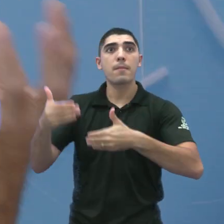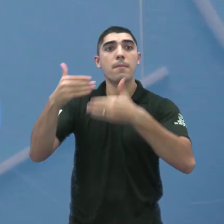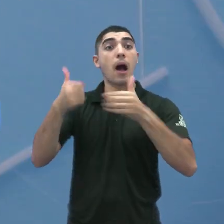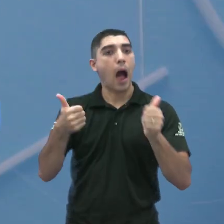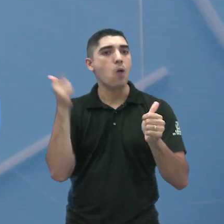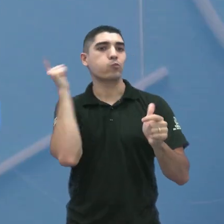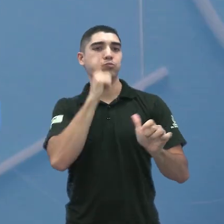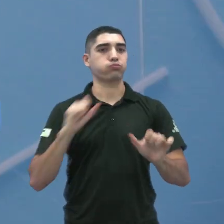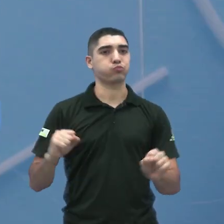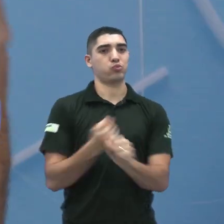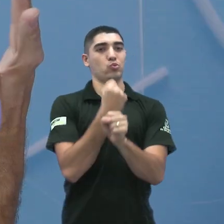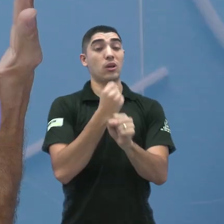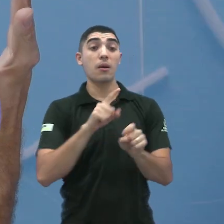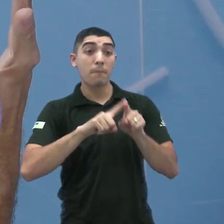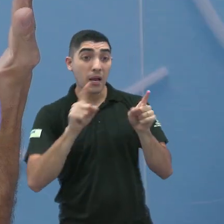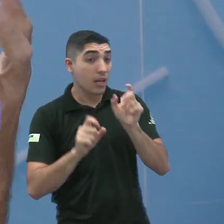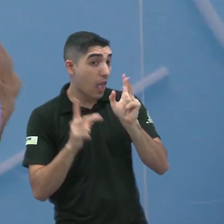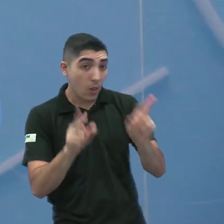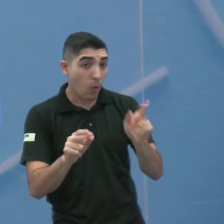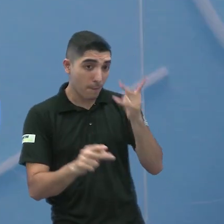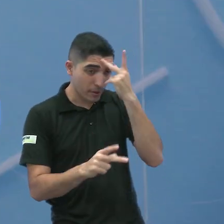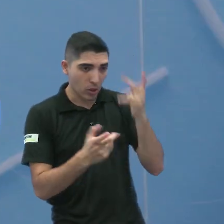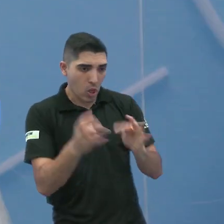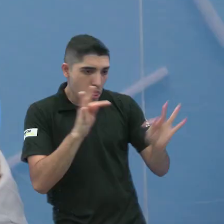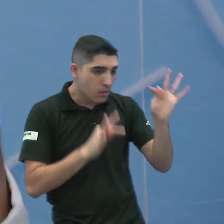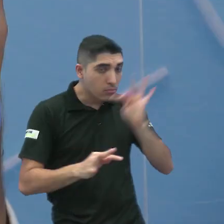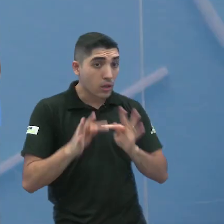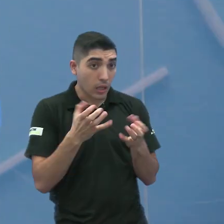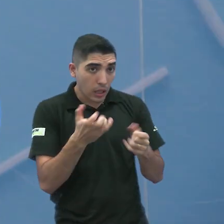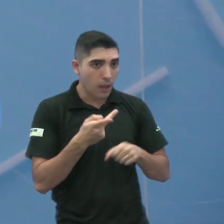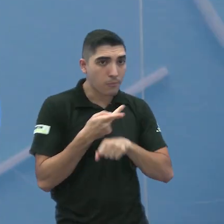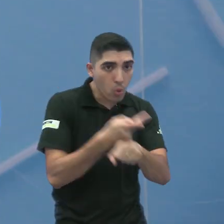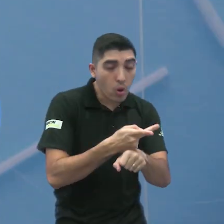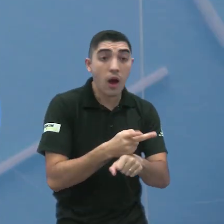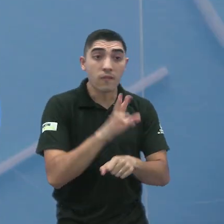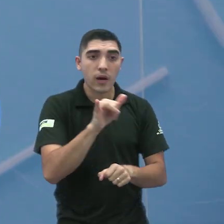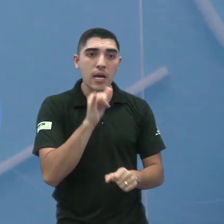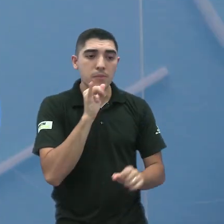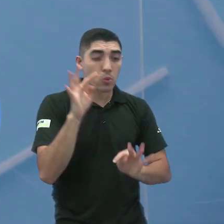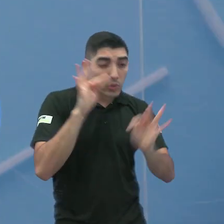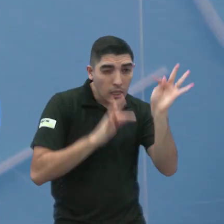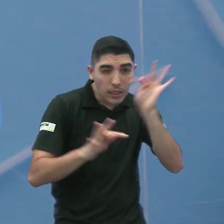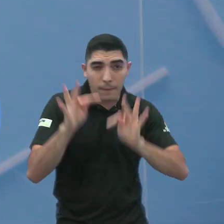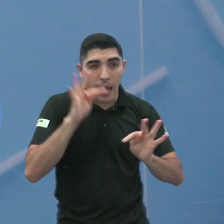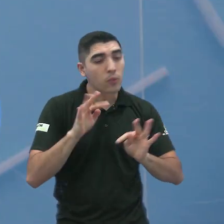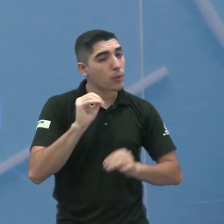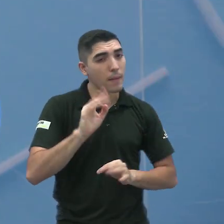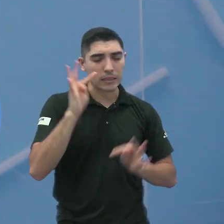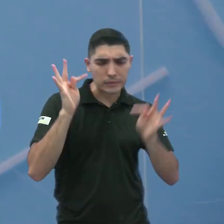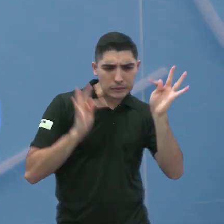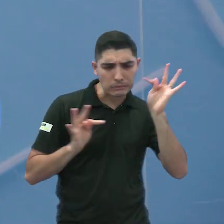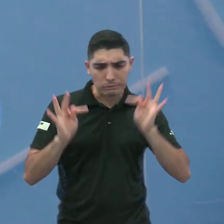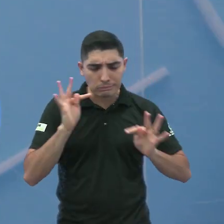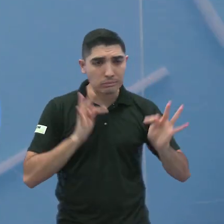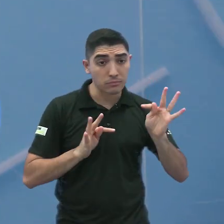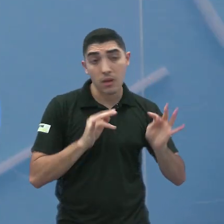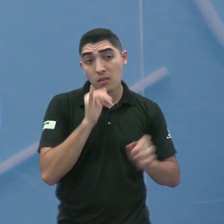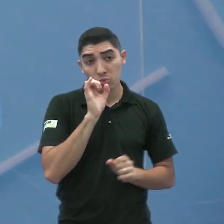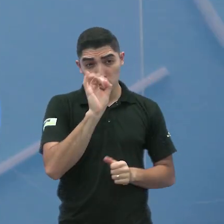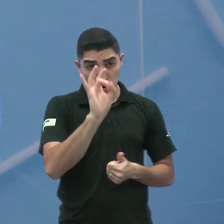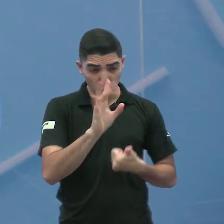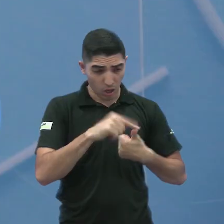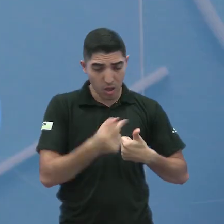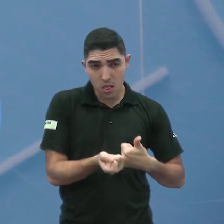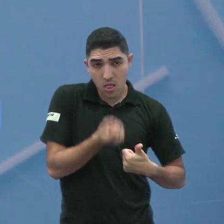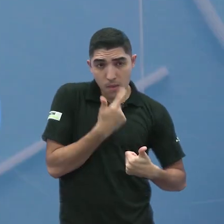profissional, pessoa que busca cuidado, precisa funcionar, o entendimento vai ampliando, o tratamento é muito mais amplo. costumo dizer que a medicação é só o